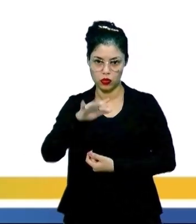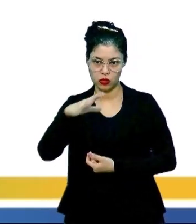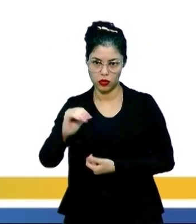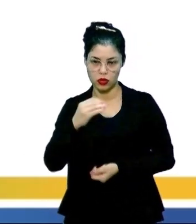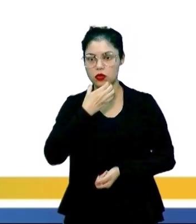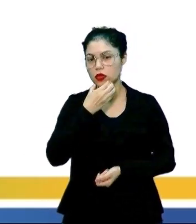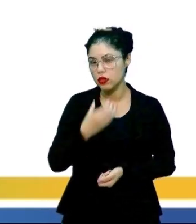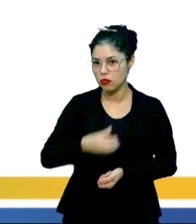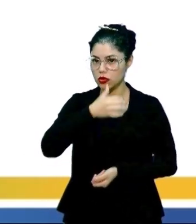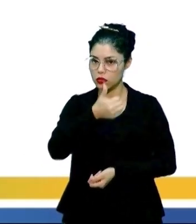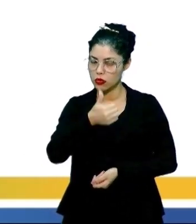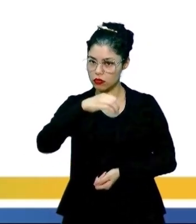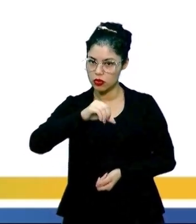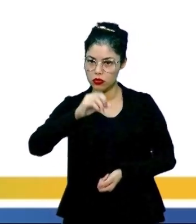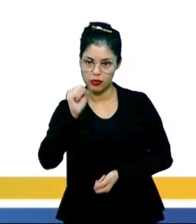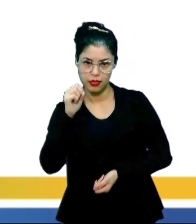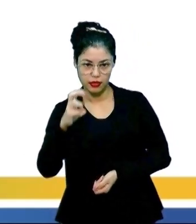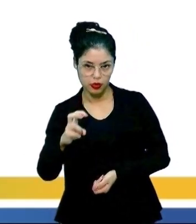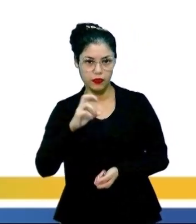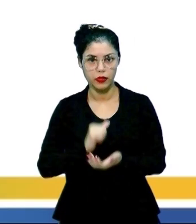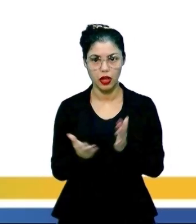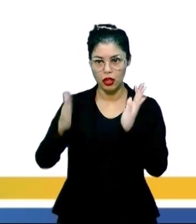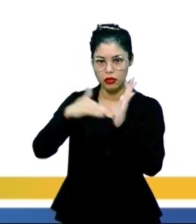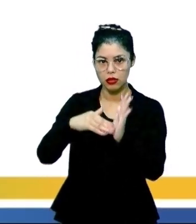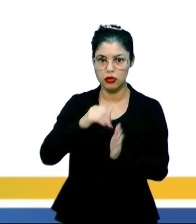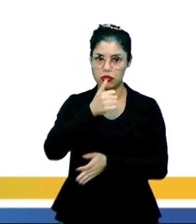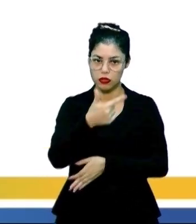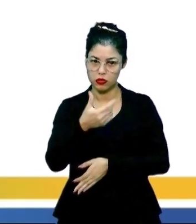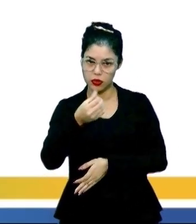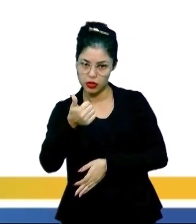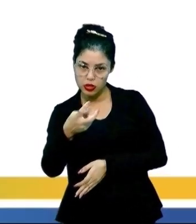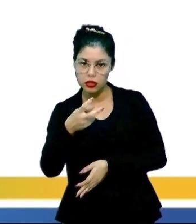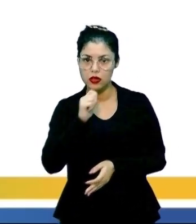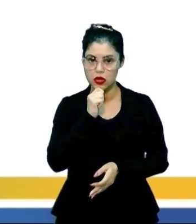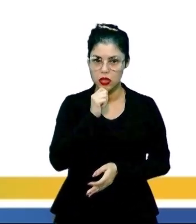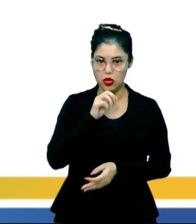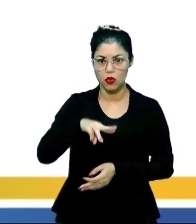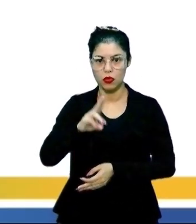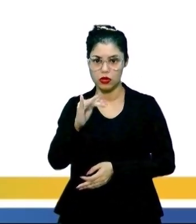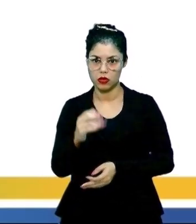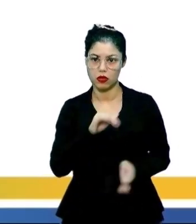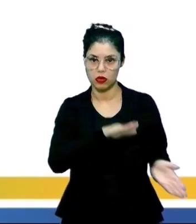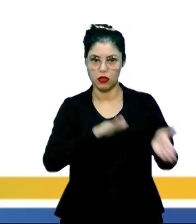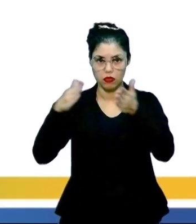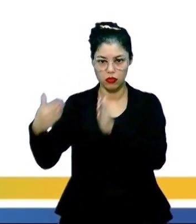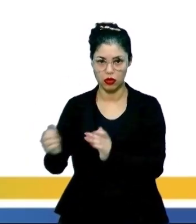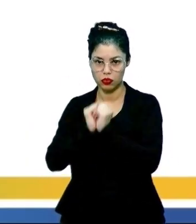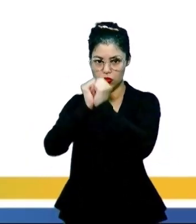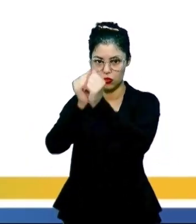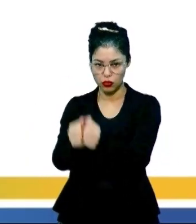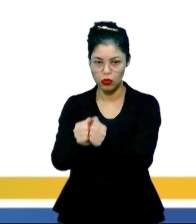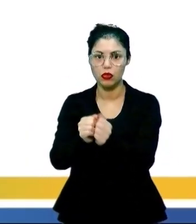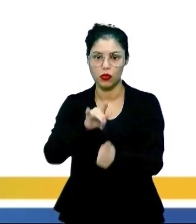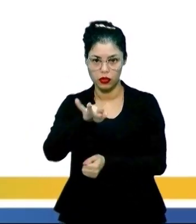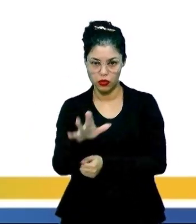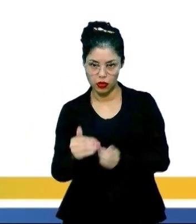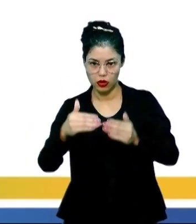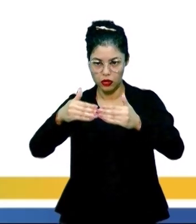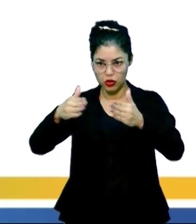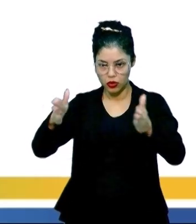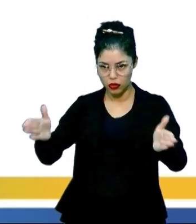de 1985. Desde 2015, o Museu de Congonhas fica ao lado do santuário e está